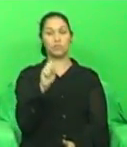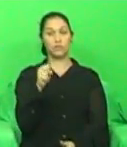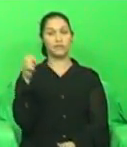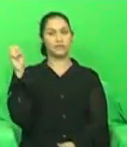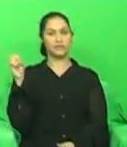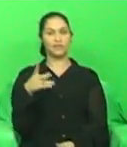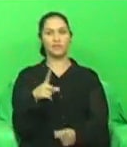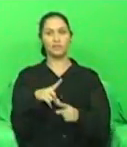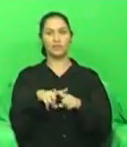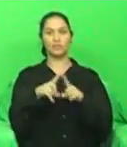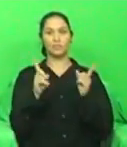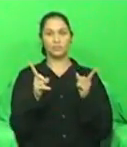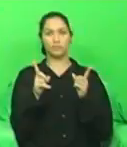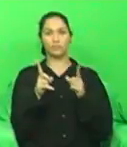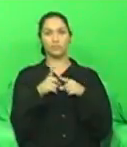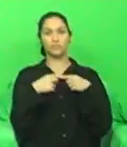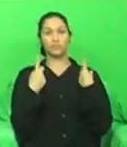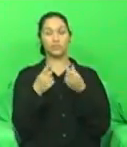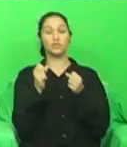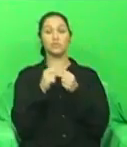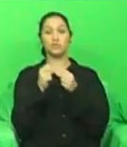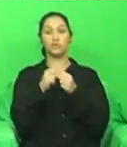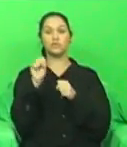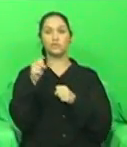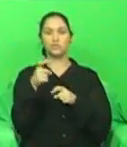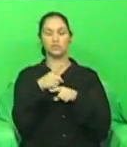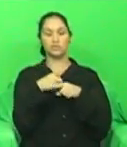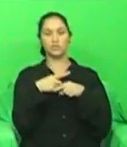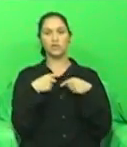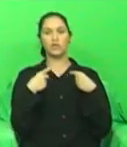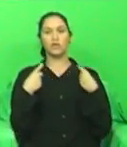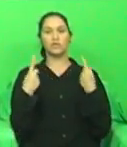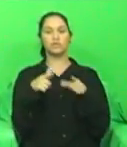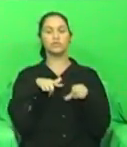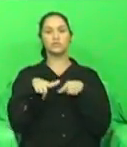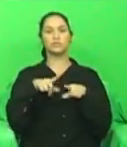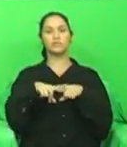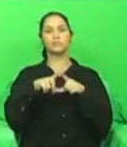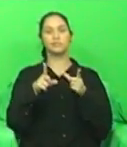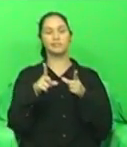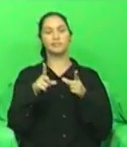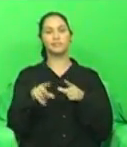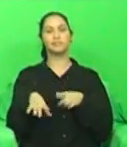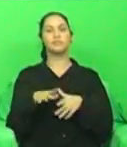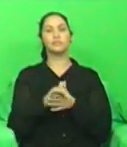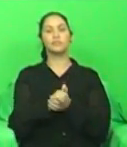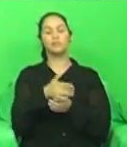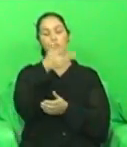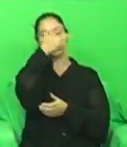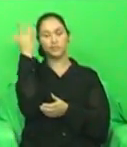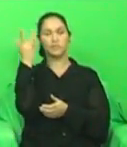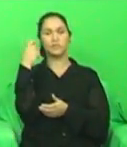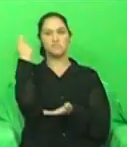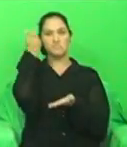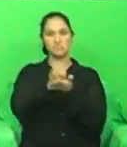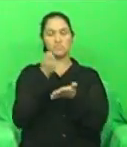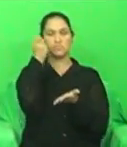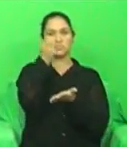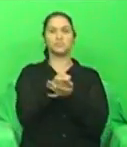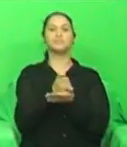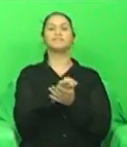mas temos apanhado de rede é só para registrar a nossa sede do governo a vereadora já